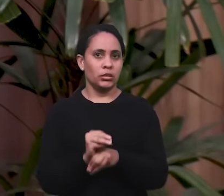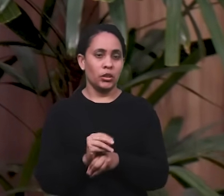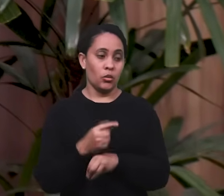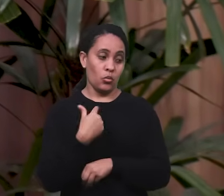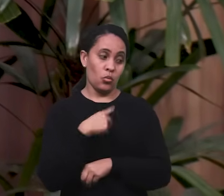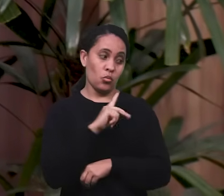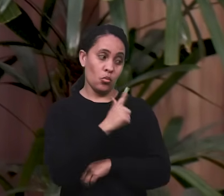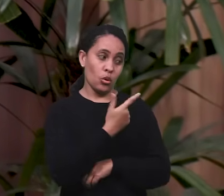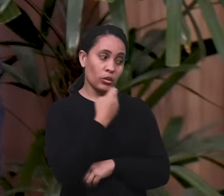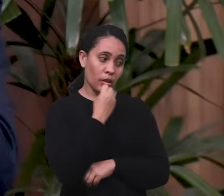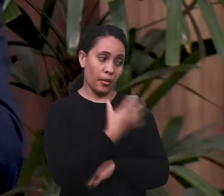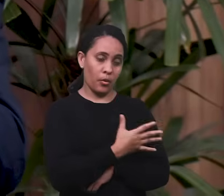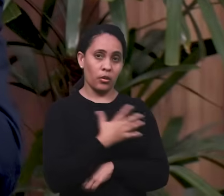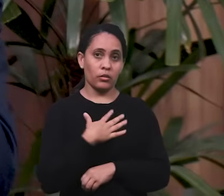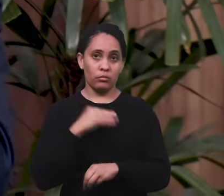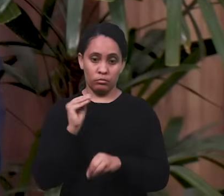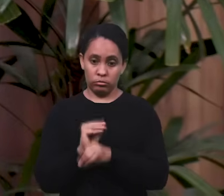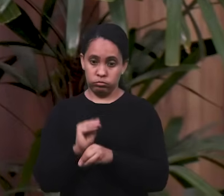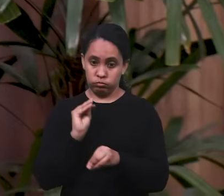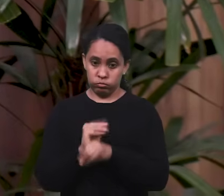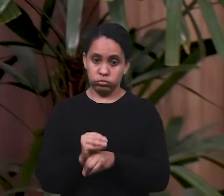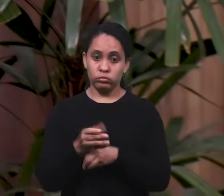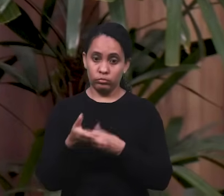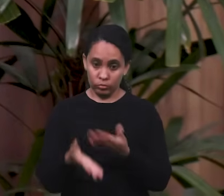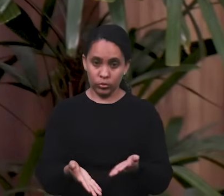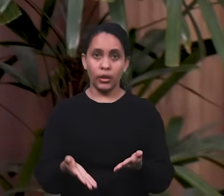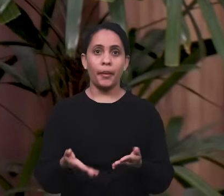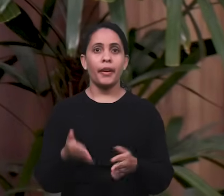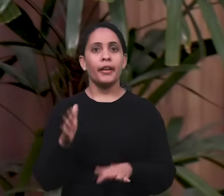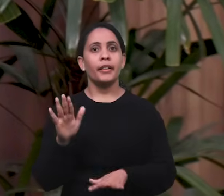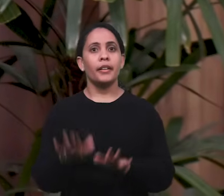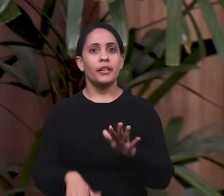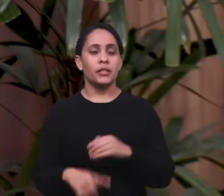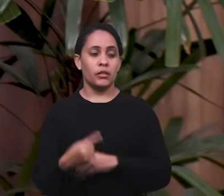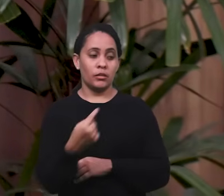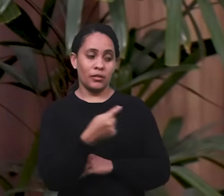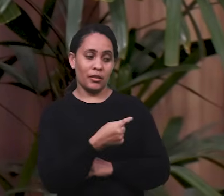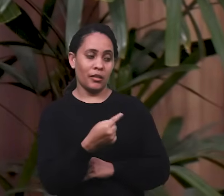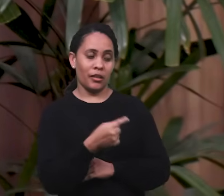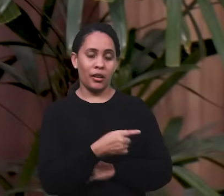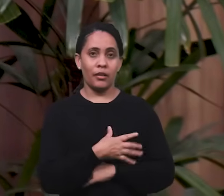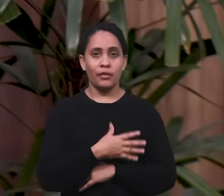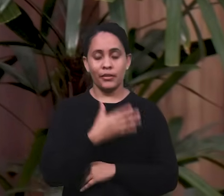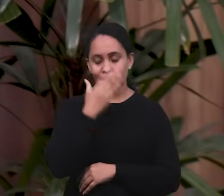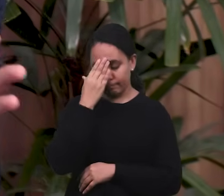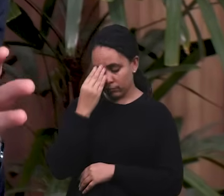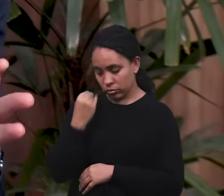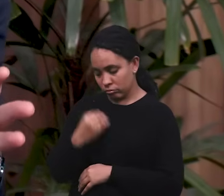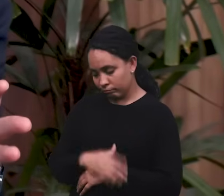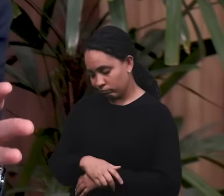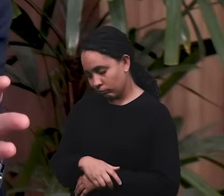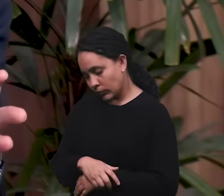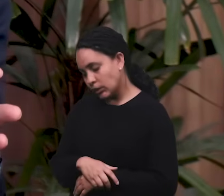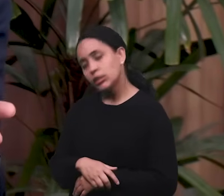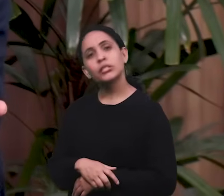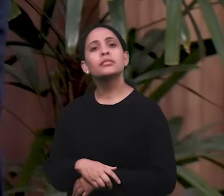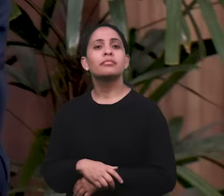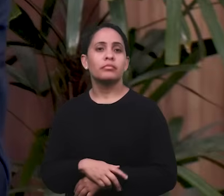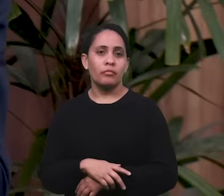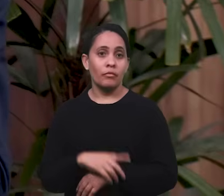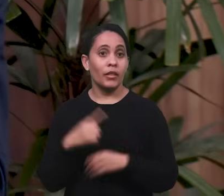energia, mais tempo, porque senão o outro tá bem, então Uhum. eu vou focar para recuperar. Uhum. E às vezes o de cá fica um pouco esquecido.